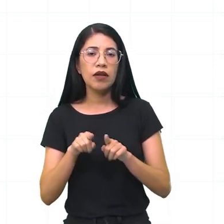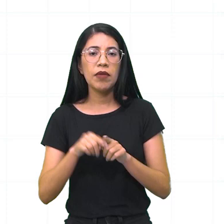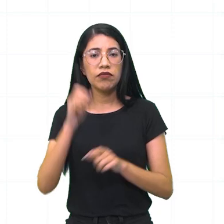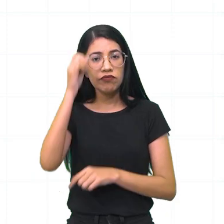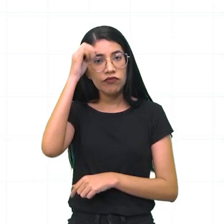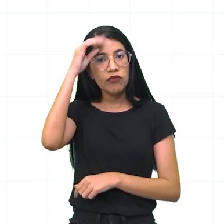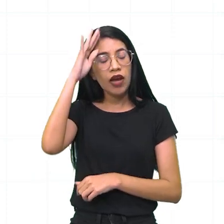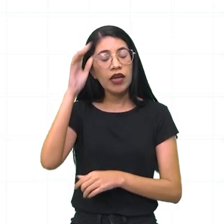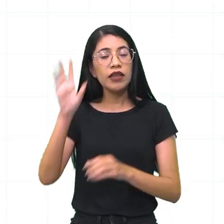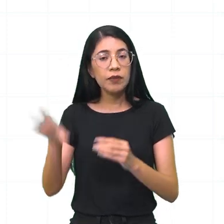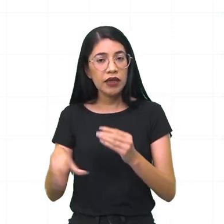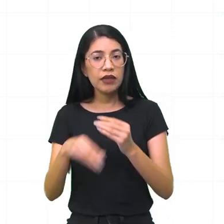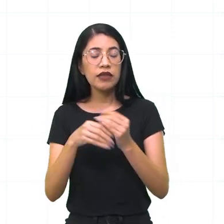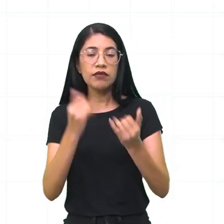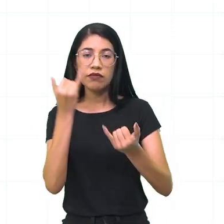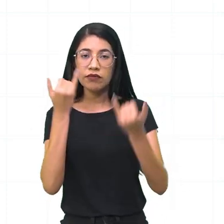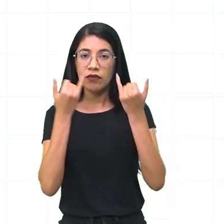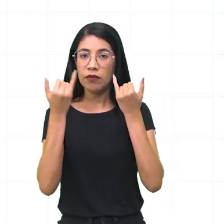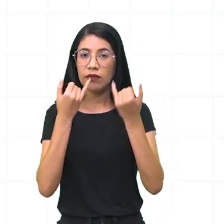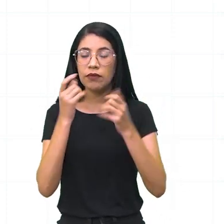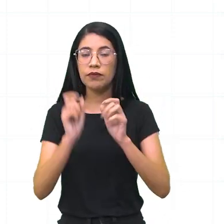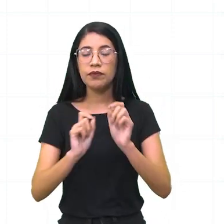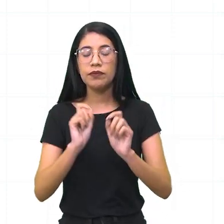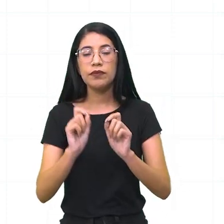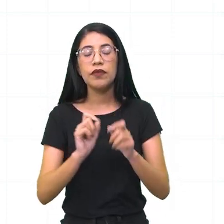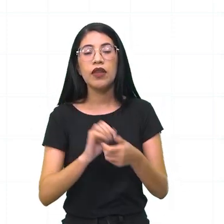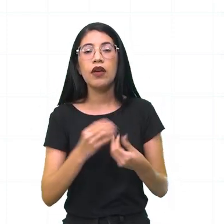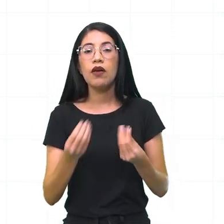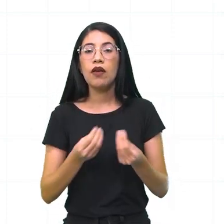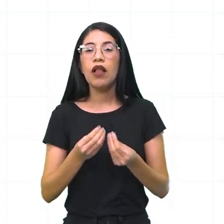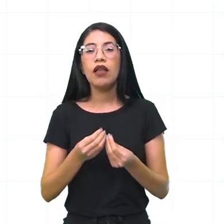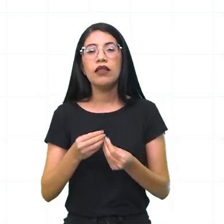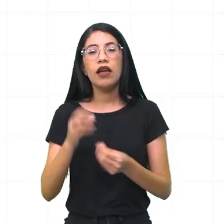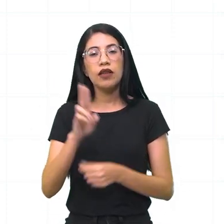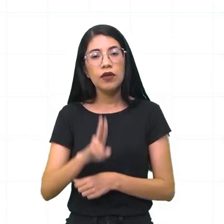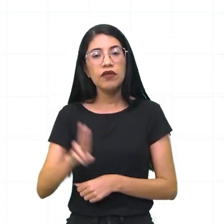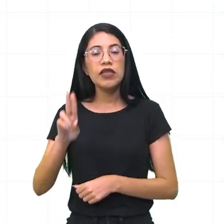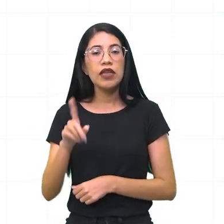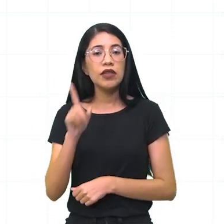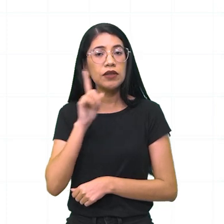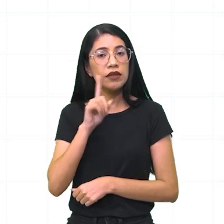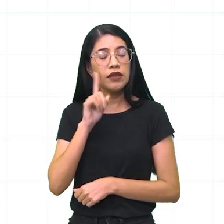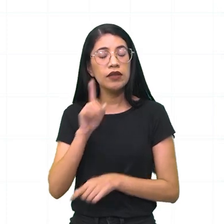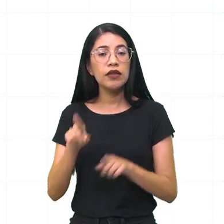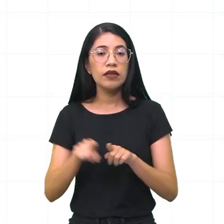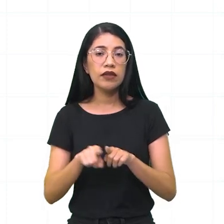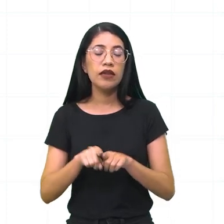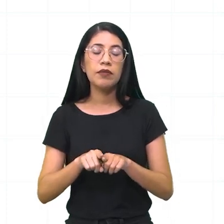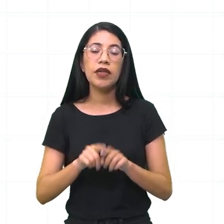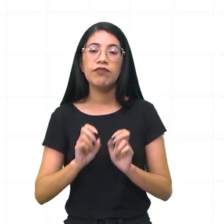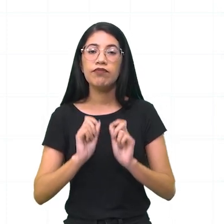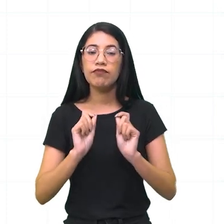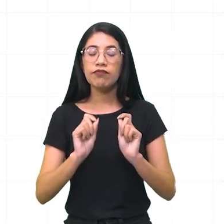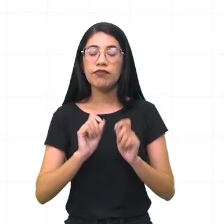trouxeram informações, né, sobre a Universidade de Harvard, enfim,